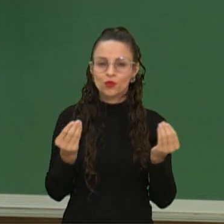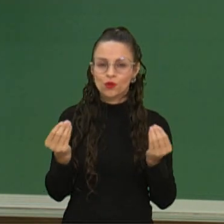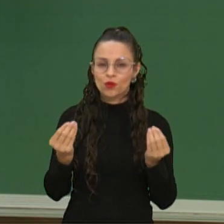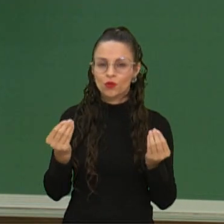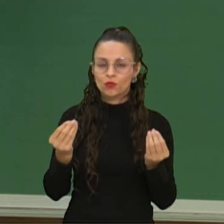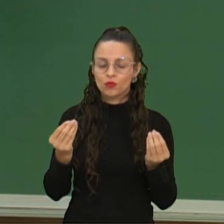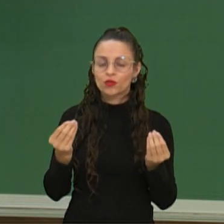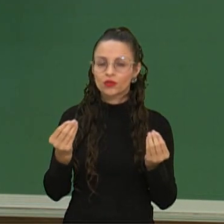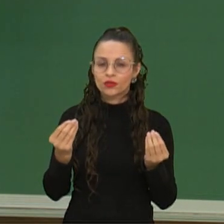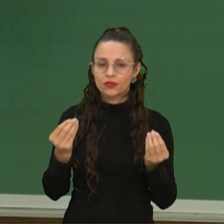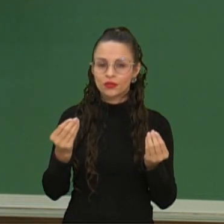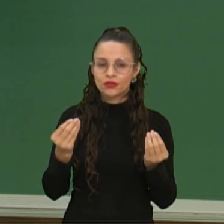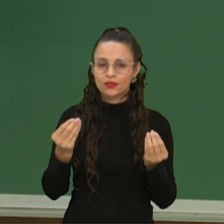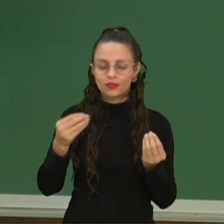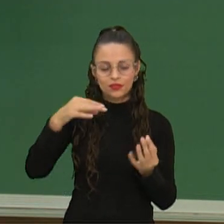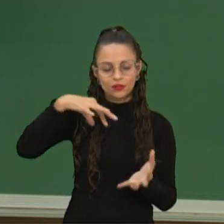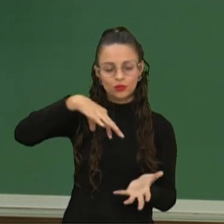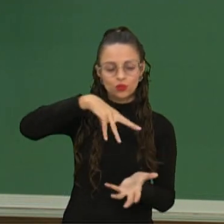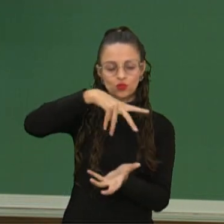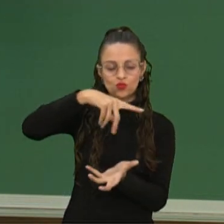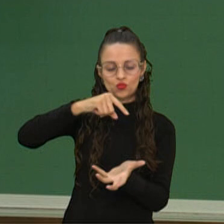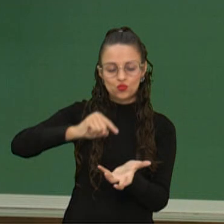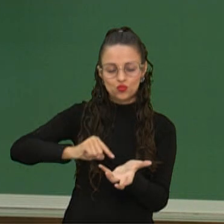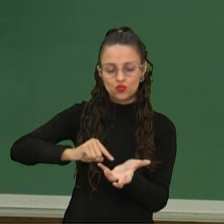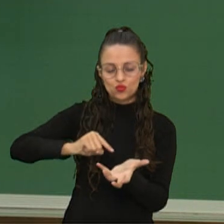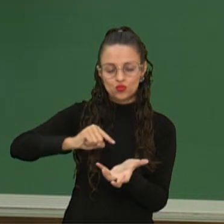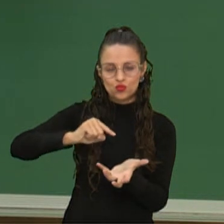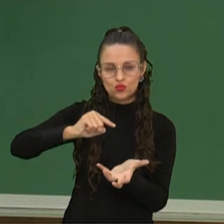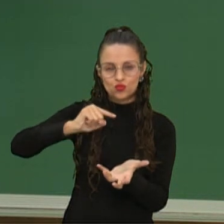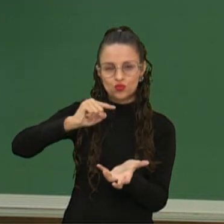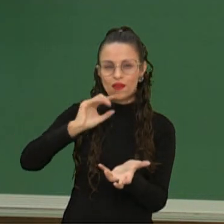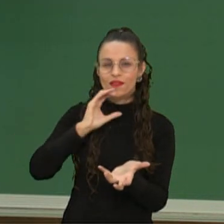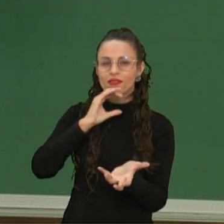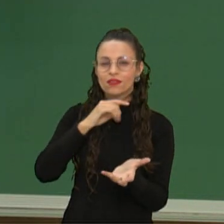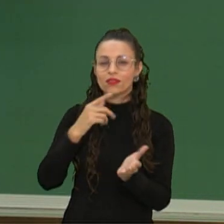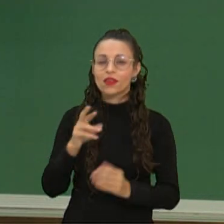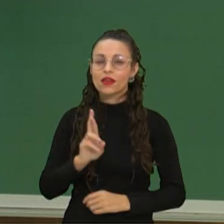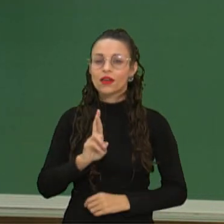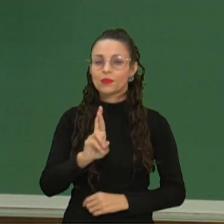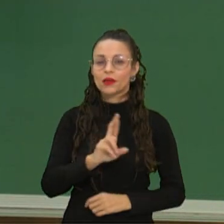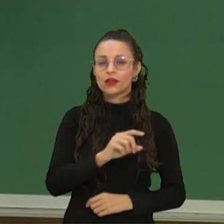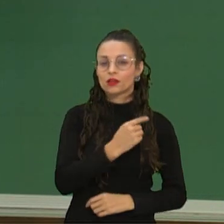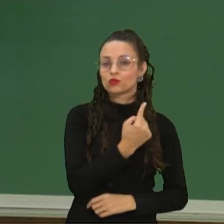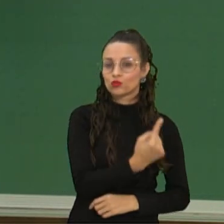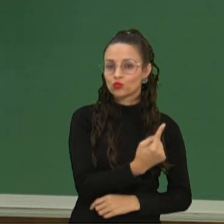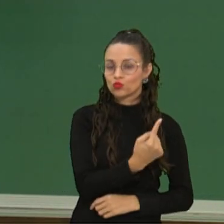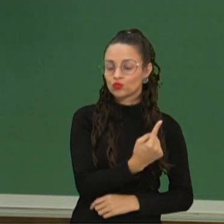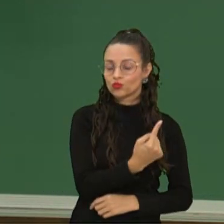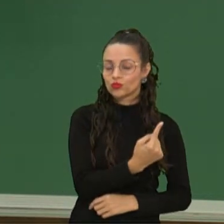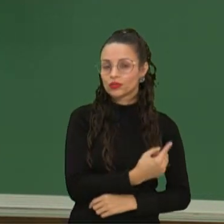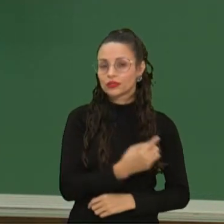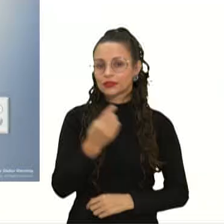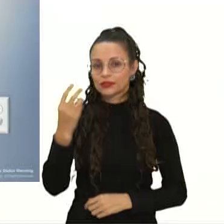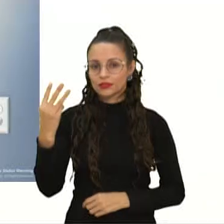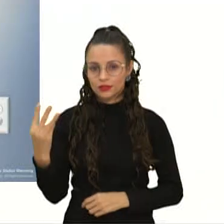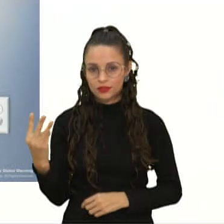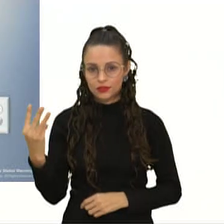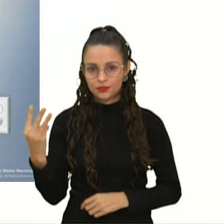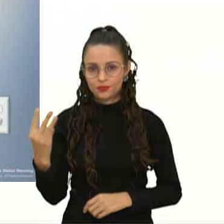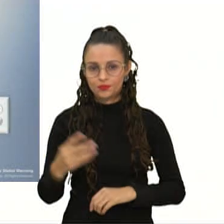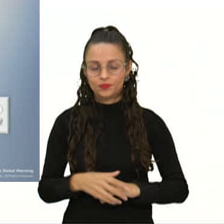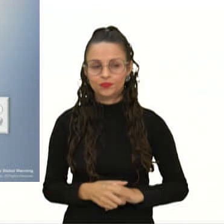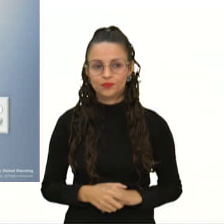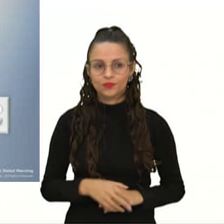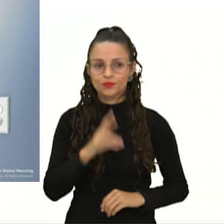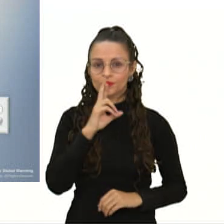aumento, a temperatura alta do planeta estava sendo representada nos anúncios 1 e no anúncio 3. Então a